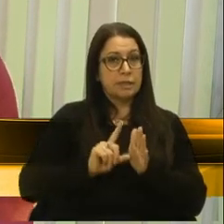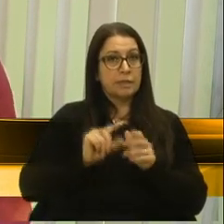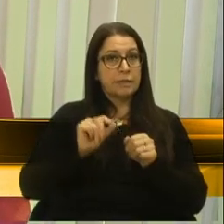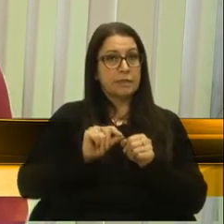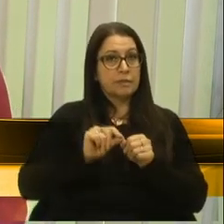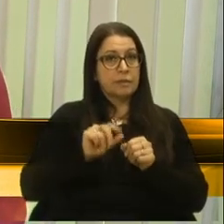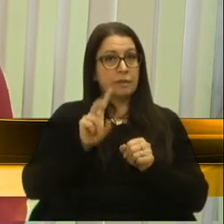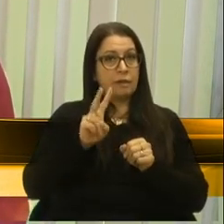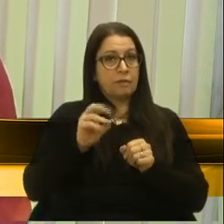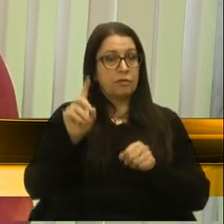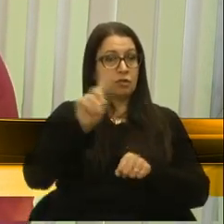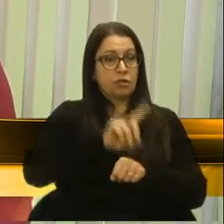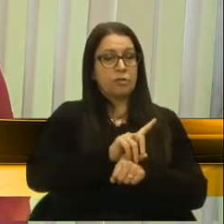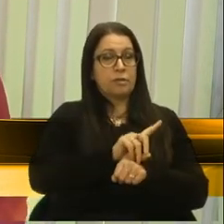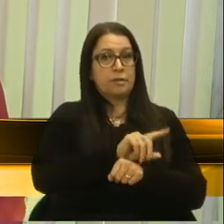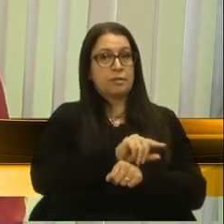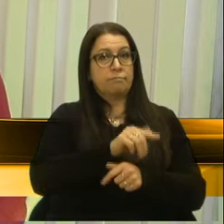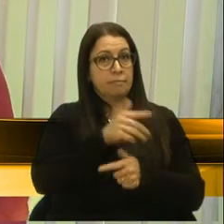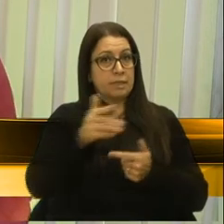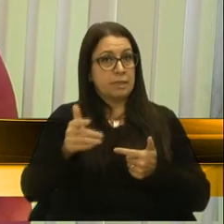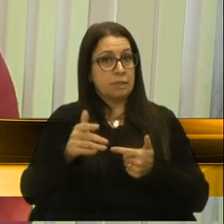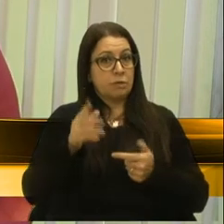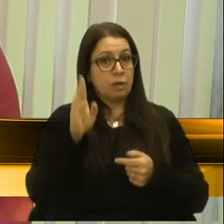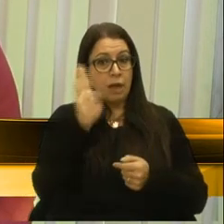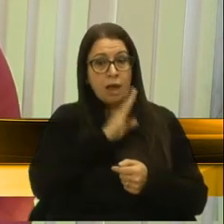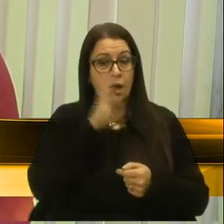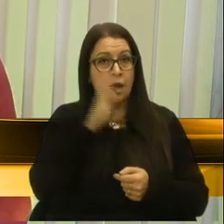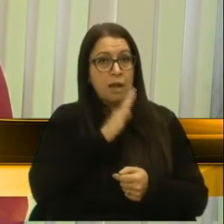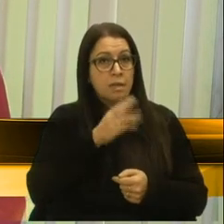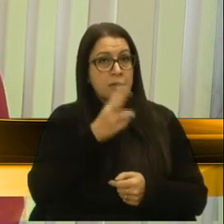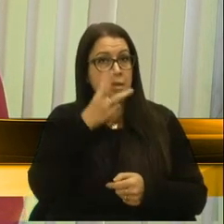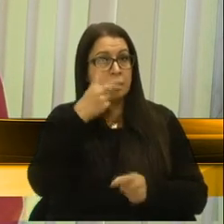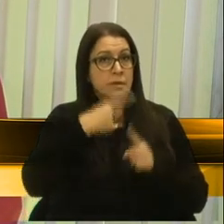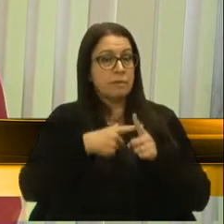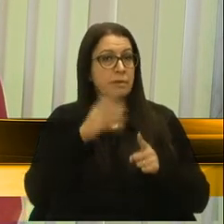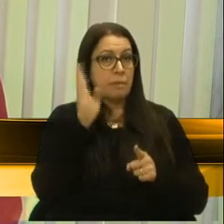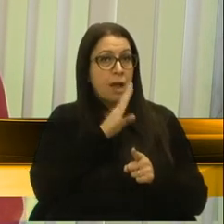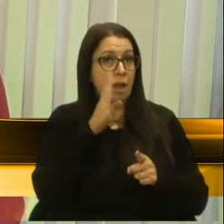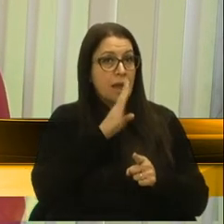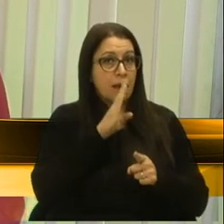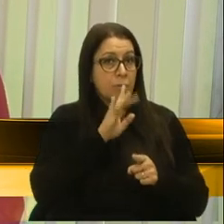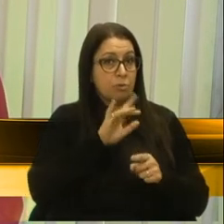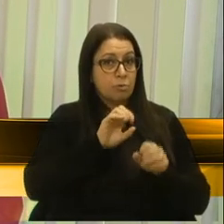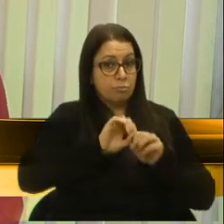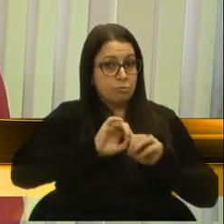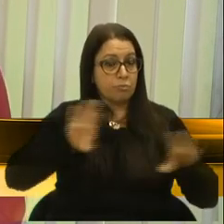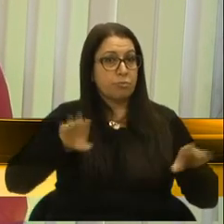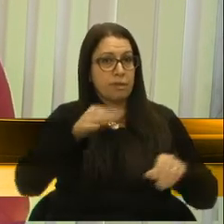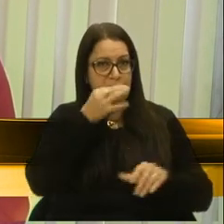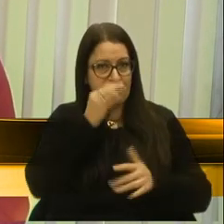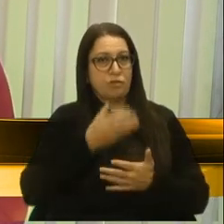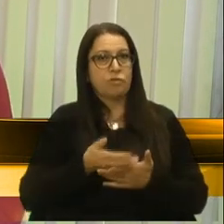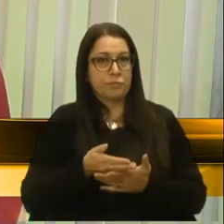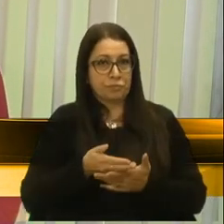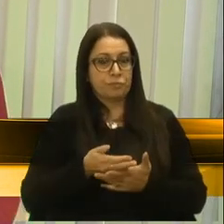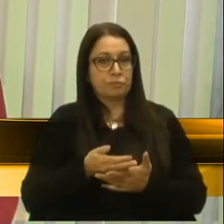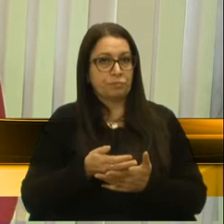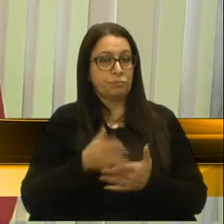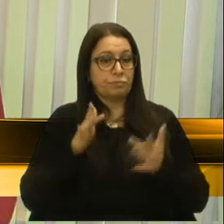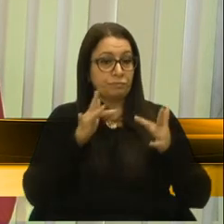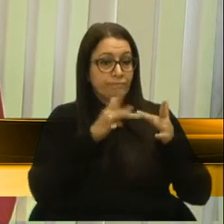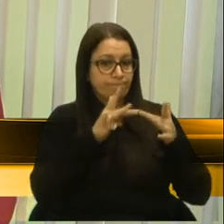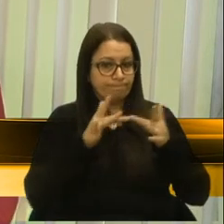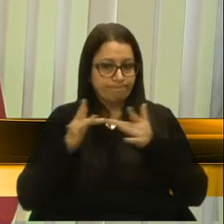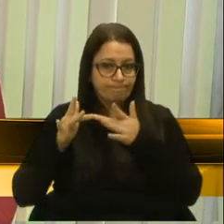em 20 dias. Isso dá uma velocidade 3 vezes mais rápida de contágio em Caxias. Então, o contágio ele